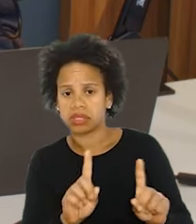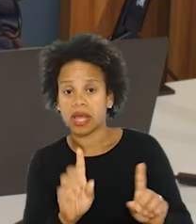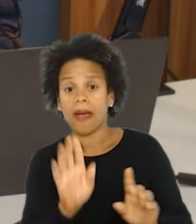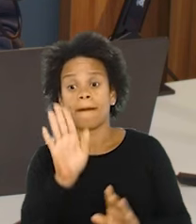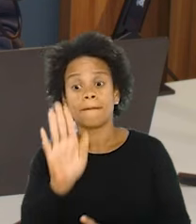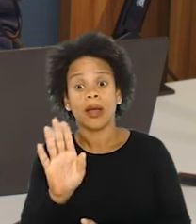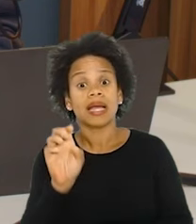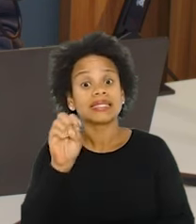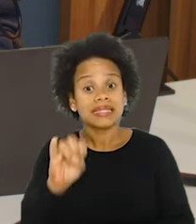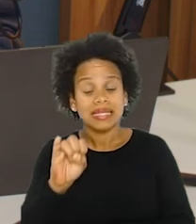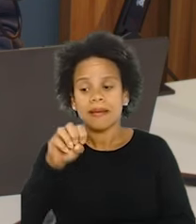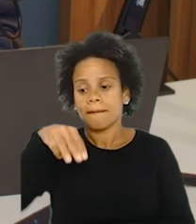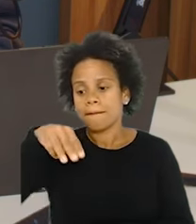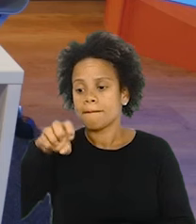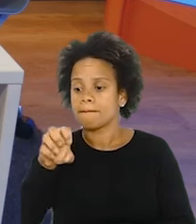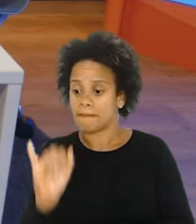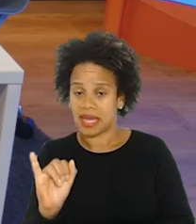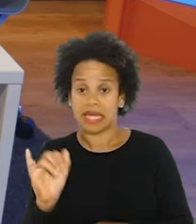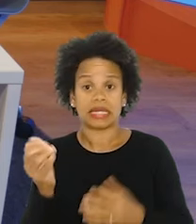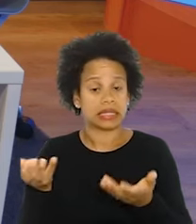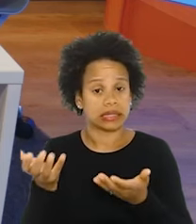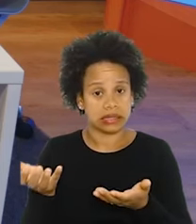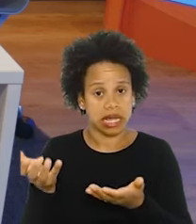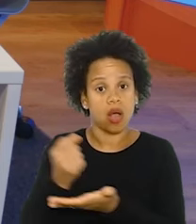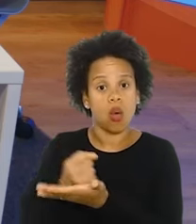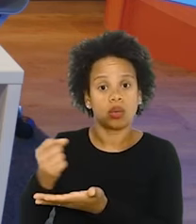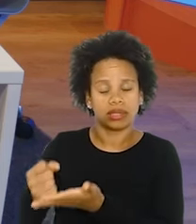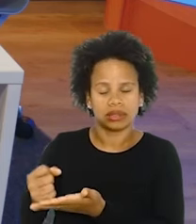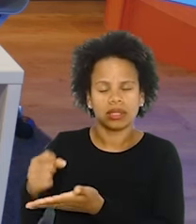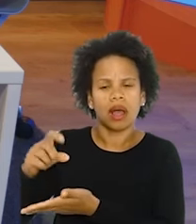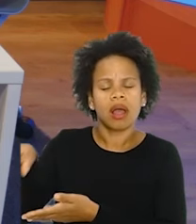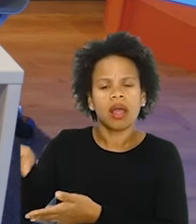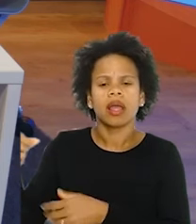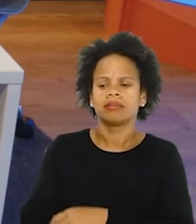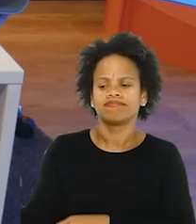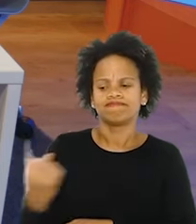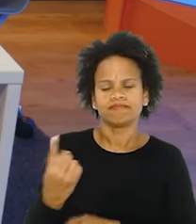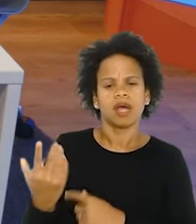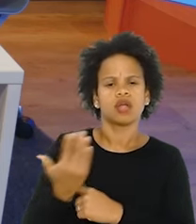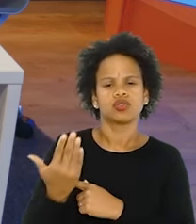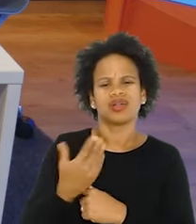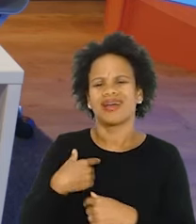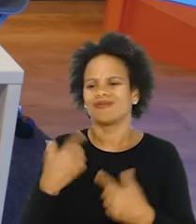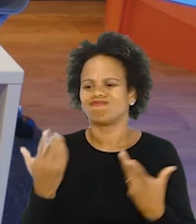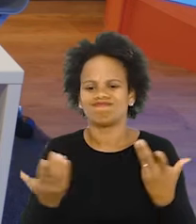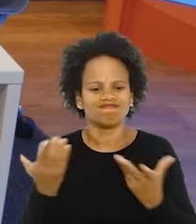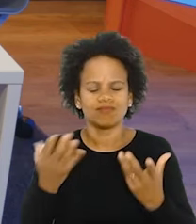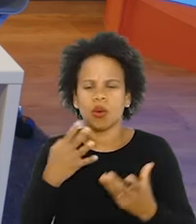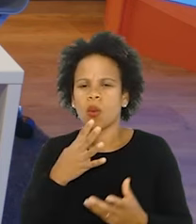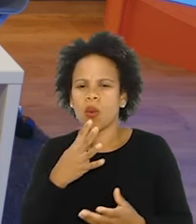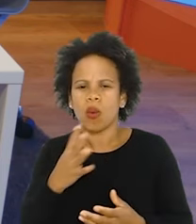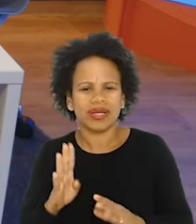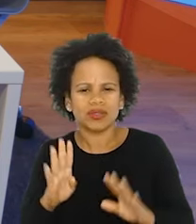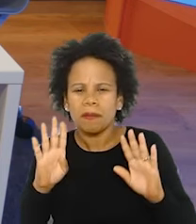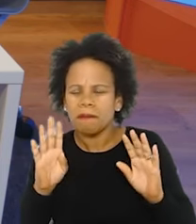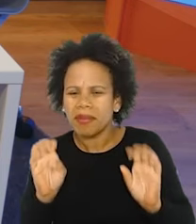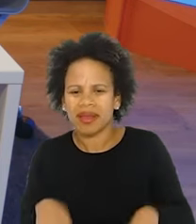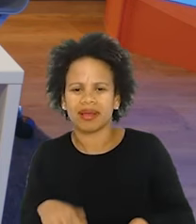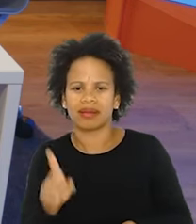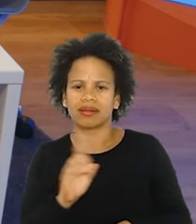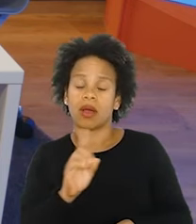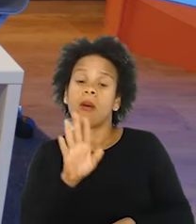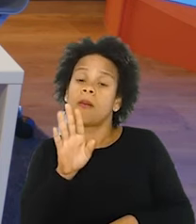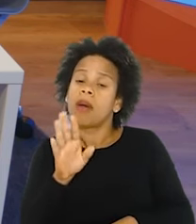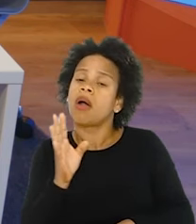mic empreendedor individual quiser contratar um contador eu não tô confortável eu não tenho tanto conhecimento porque a gente entende que com pouco conhecimento de